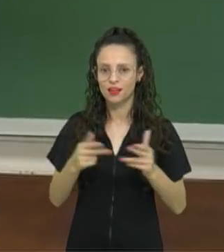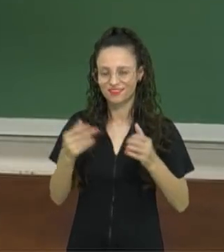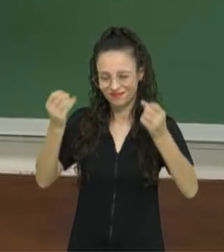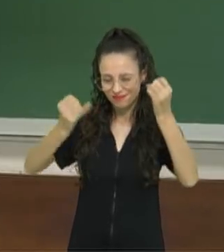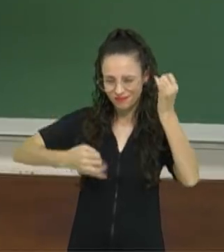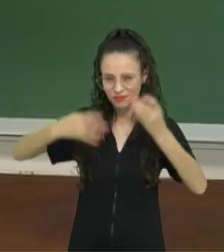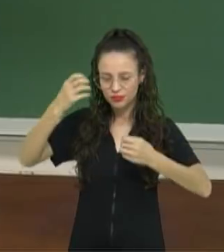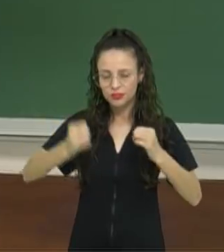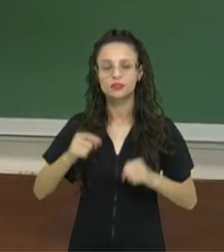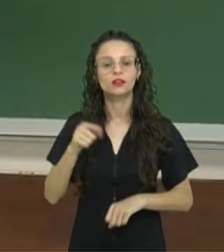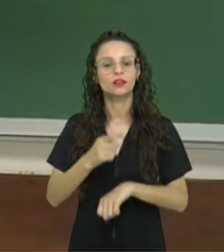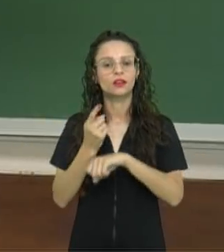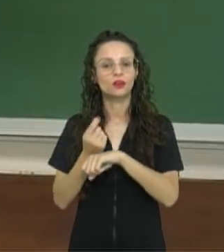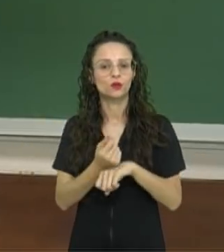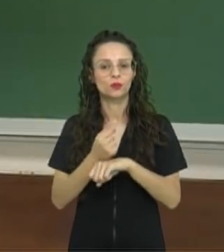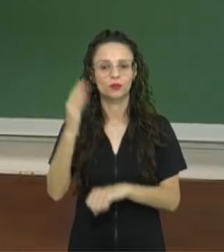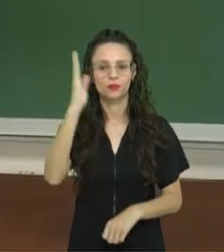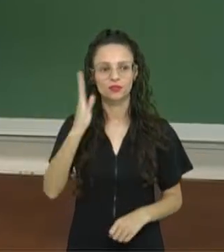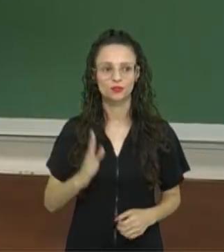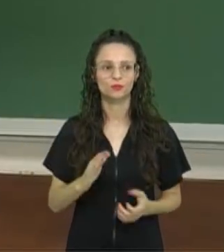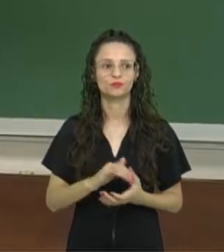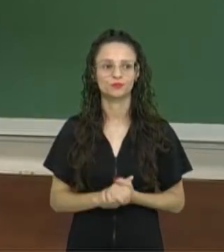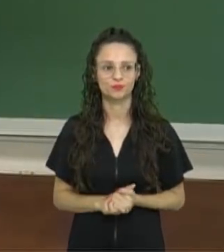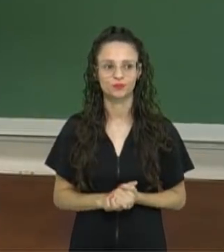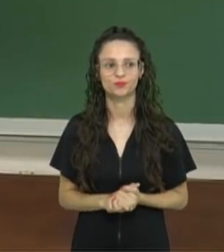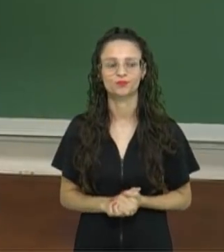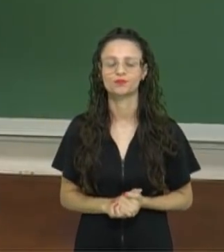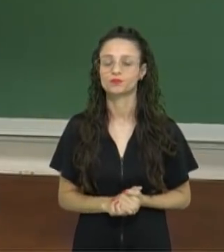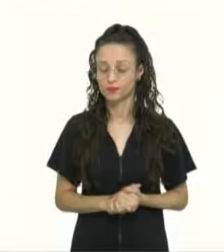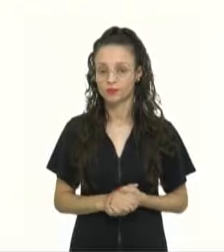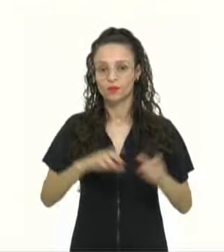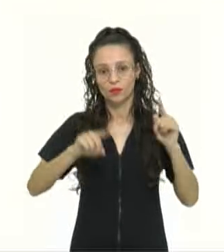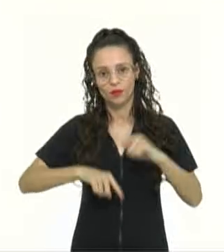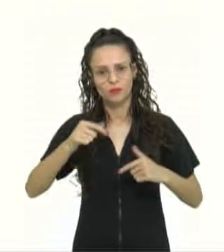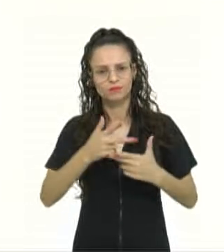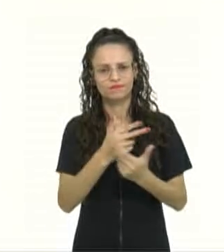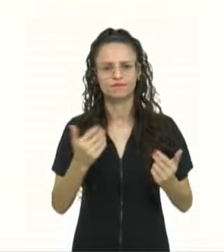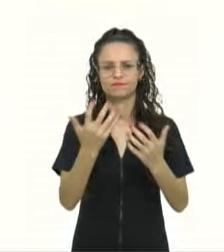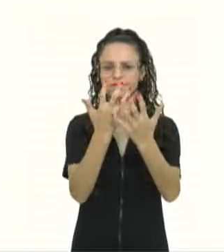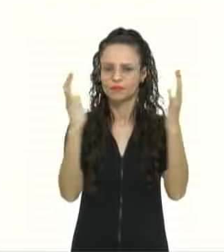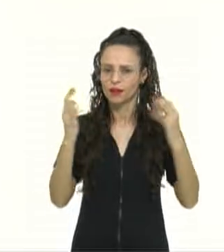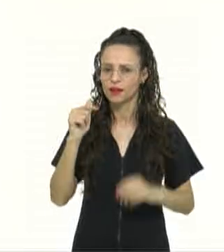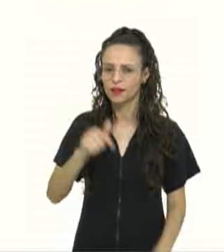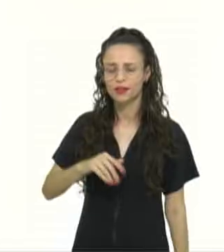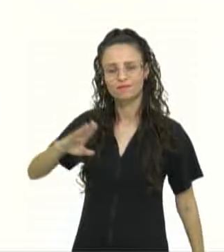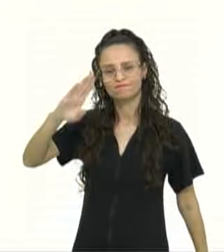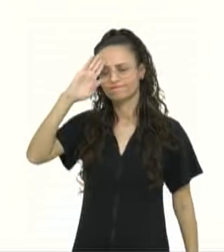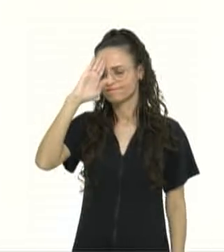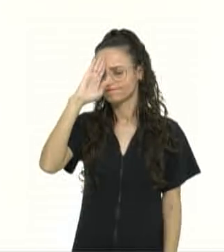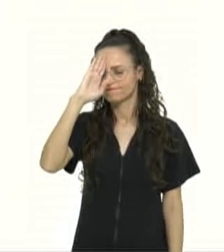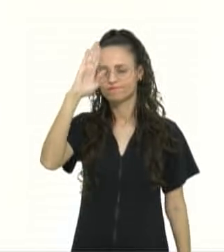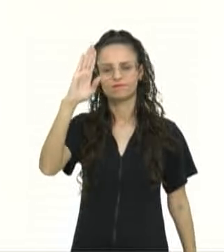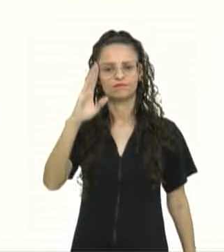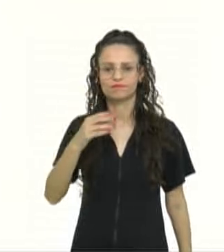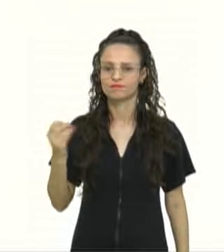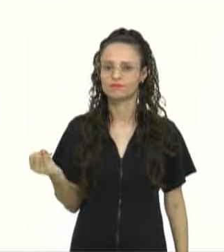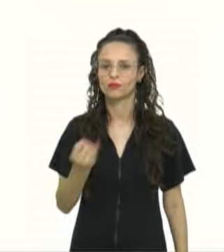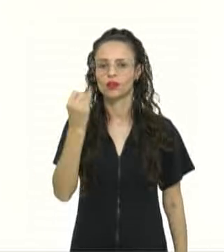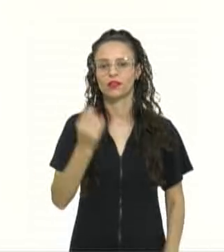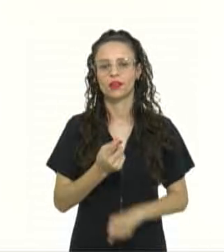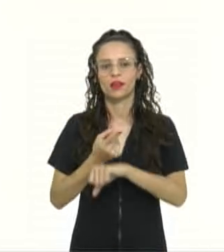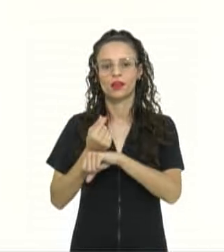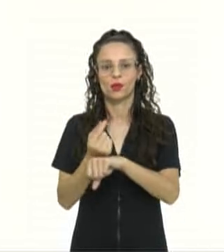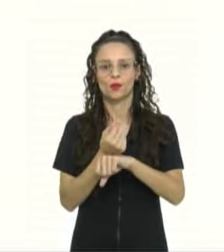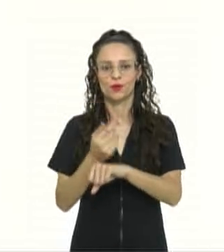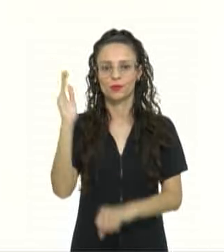falando para a economia do Brasil. Então, vamos lá. Os recursos naturais, eles são fundamentais para a economia